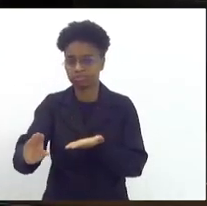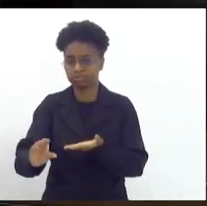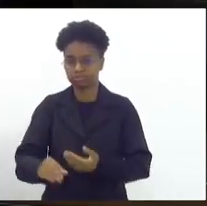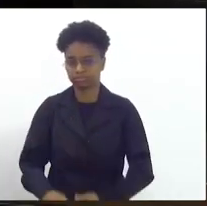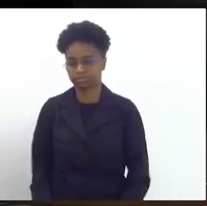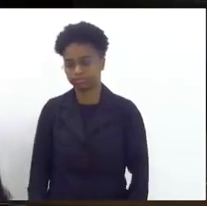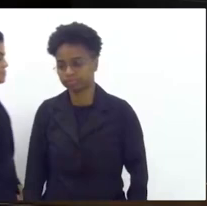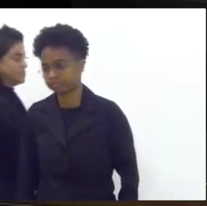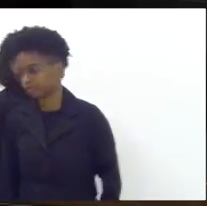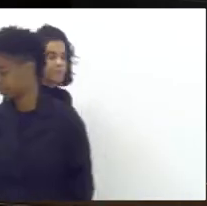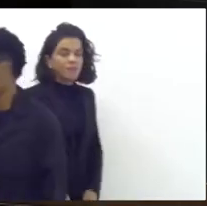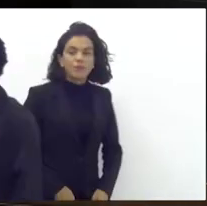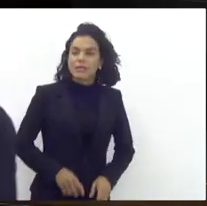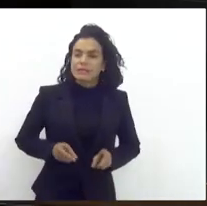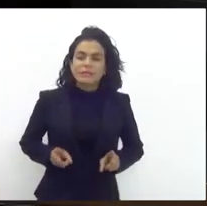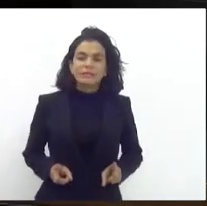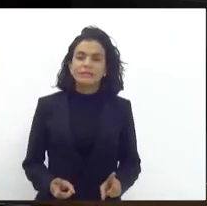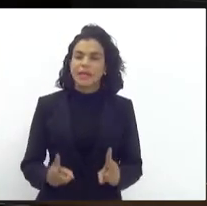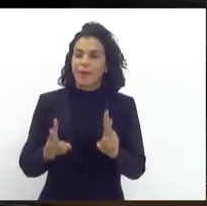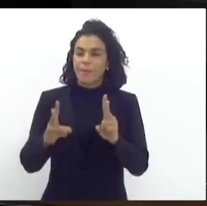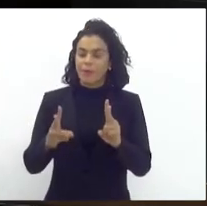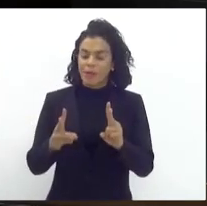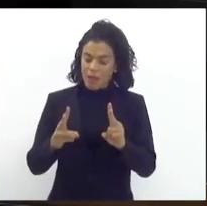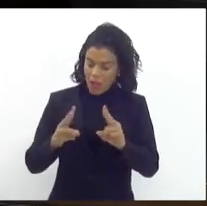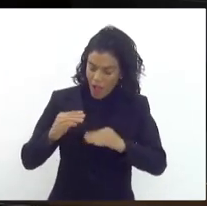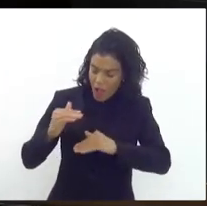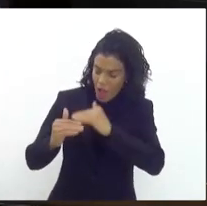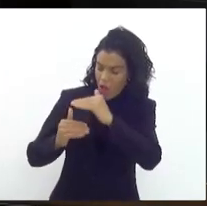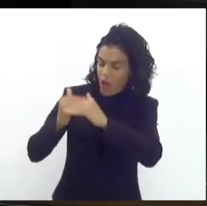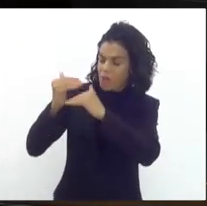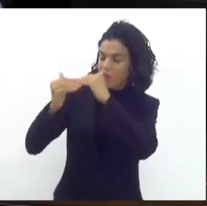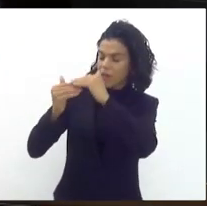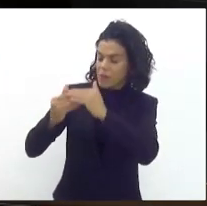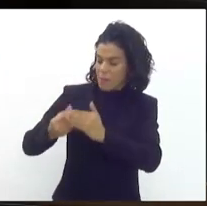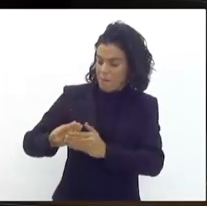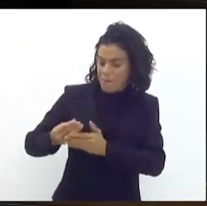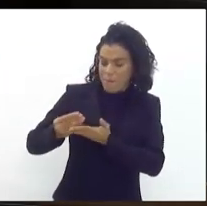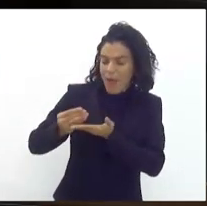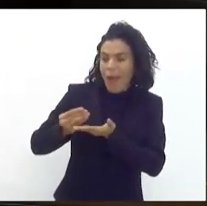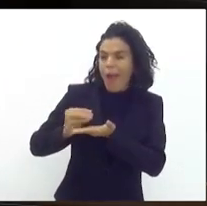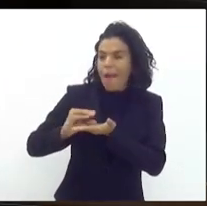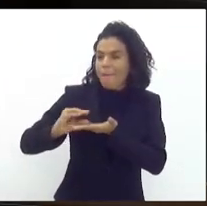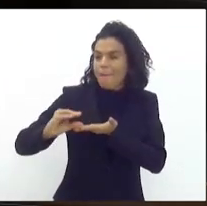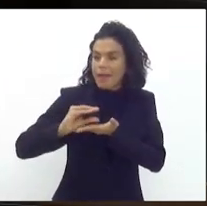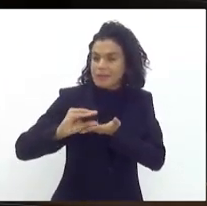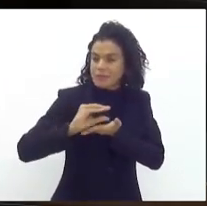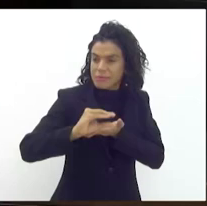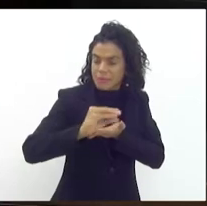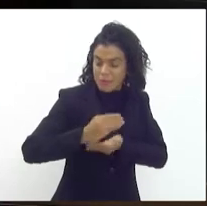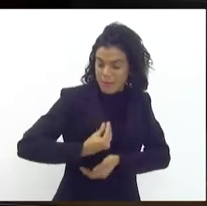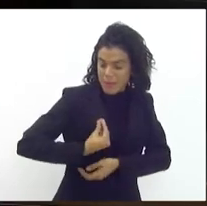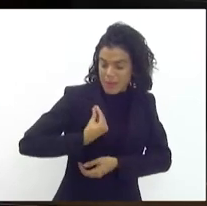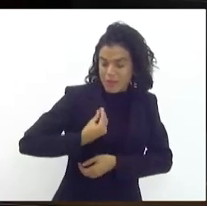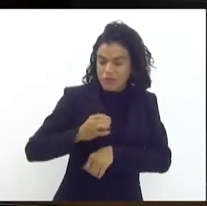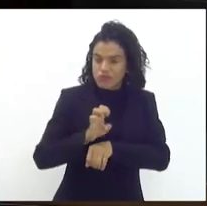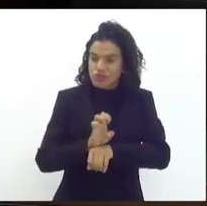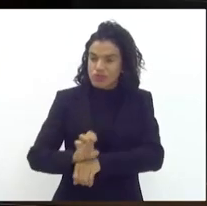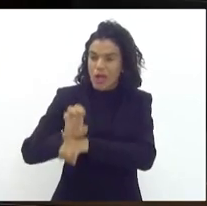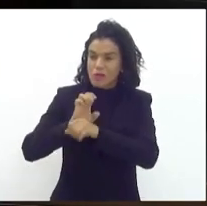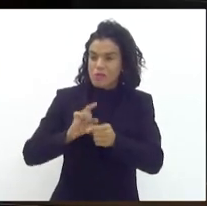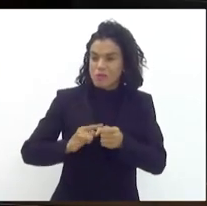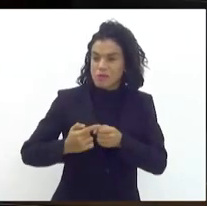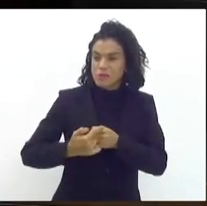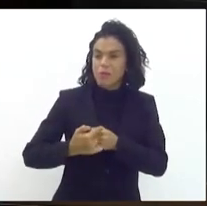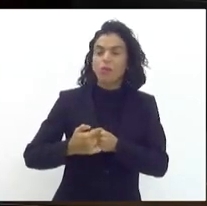isso desde sempre aumentando os percentuais de partilha do Fundo de participação dos Estados dos Municípios